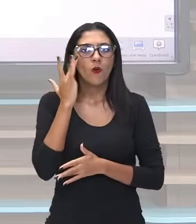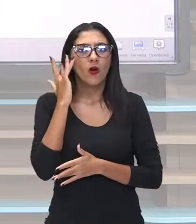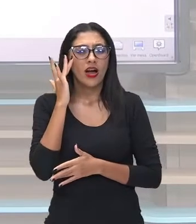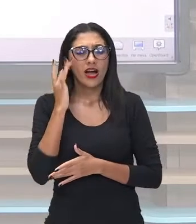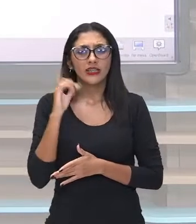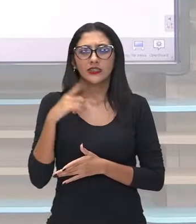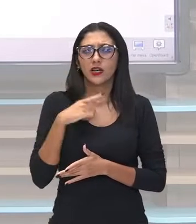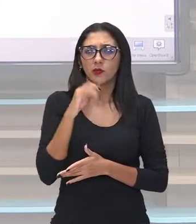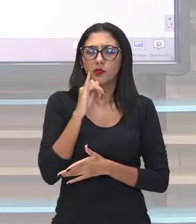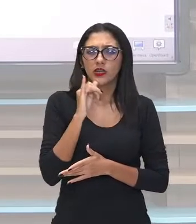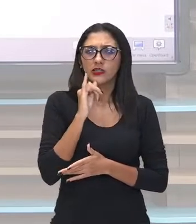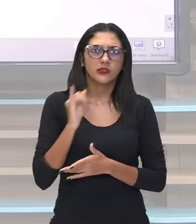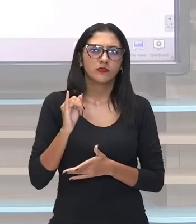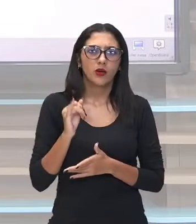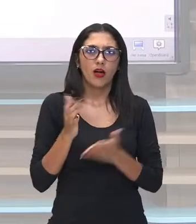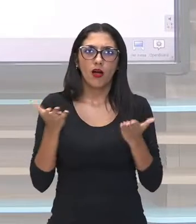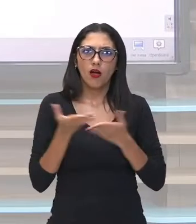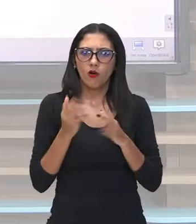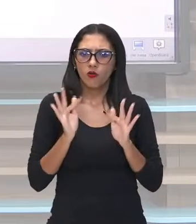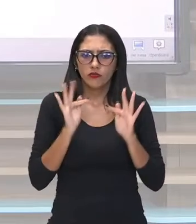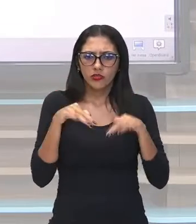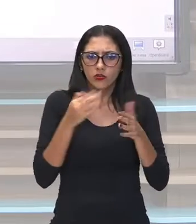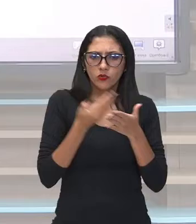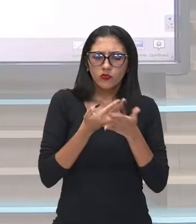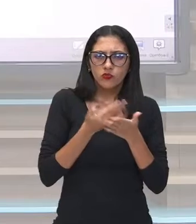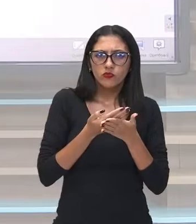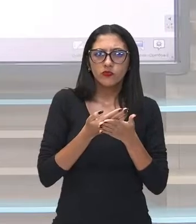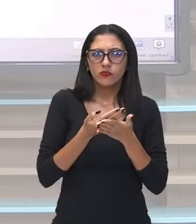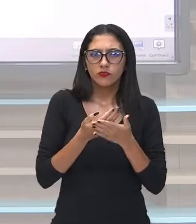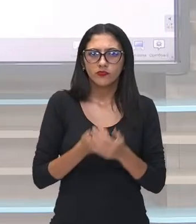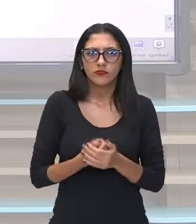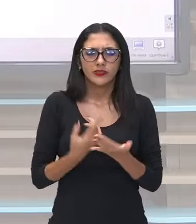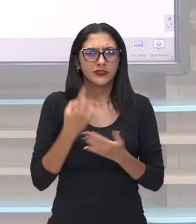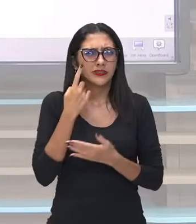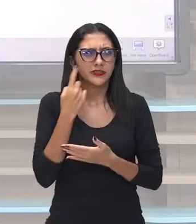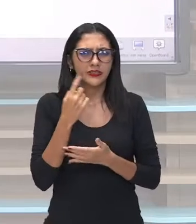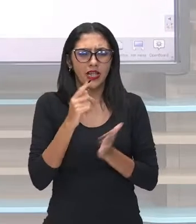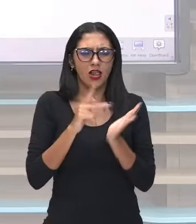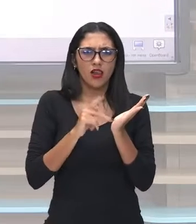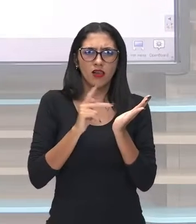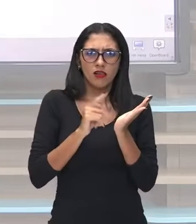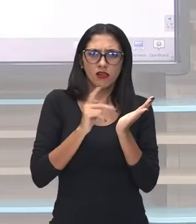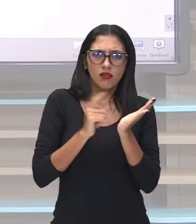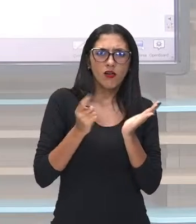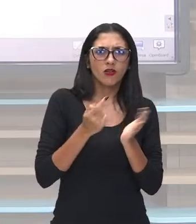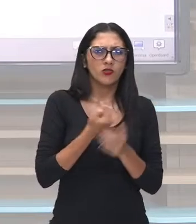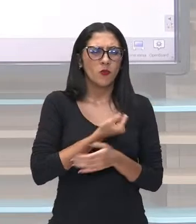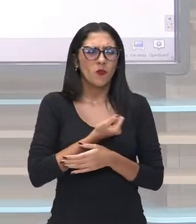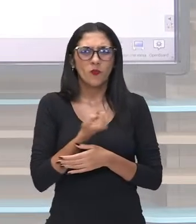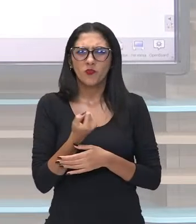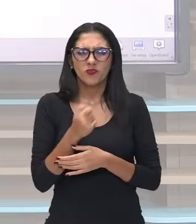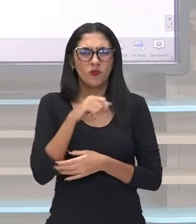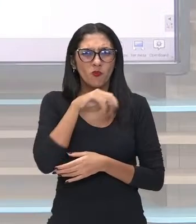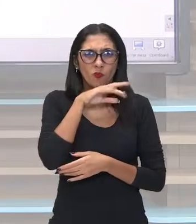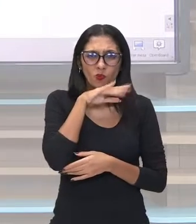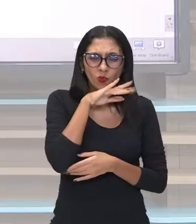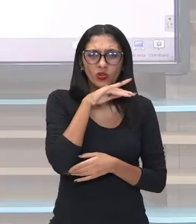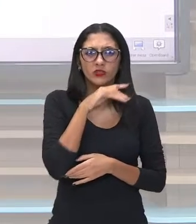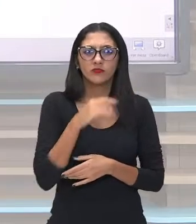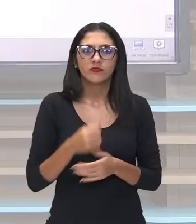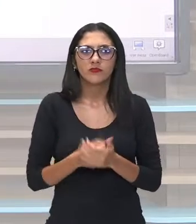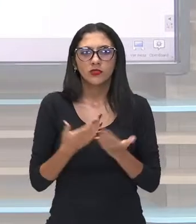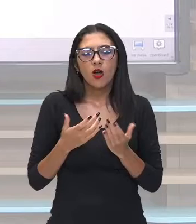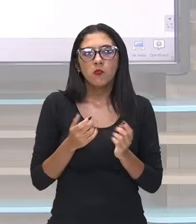acabou de sair da sala de aula. Será que ela tirou uma nota baixíssima e ela está triste, está chorando por conta disso? Eu posso